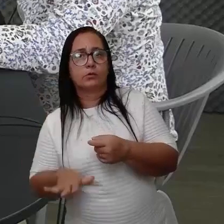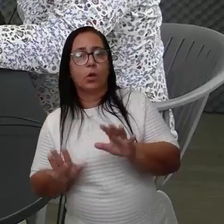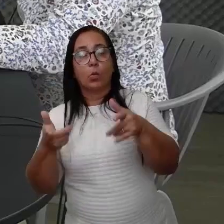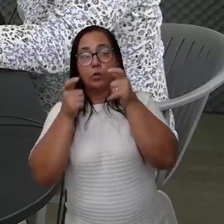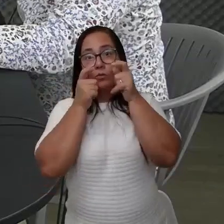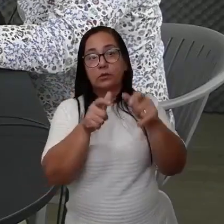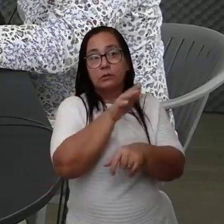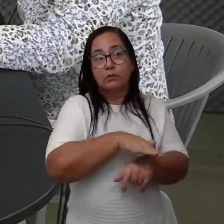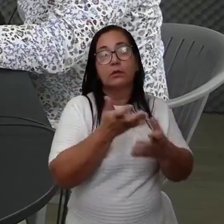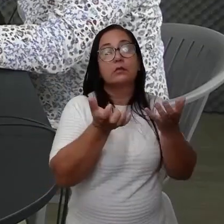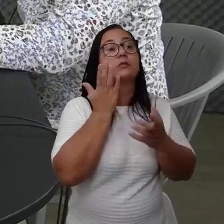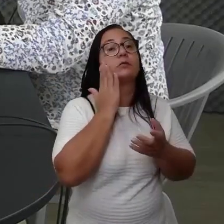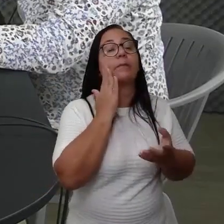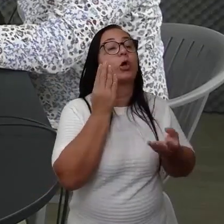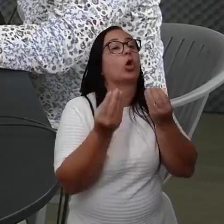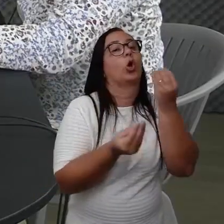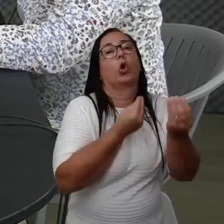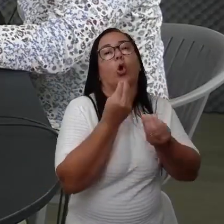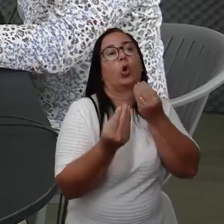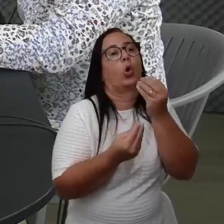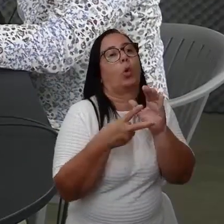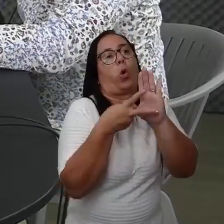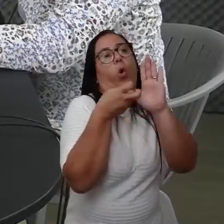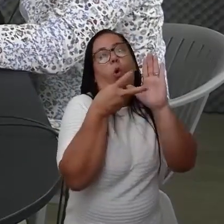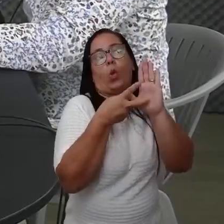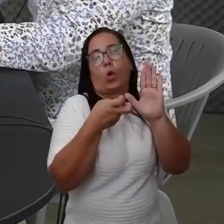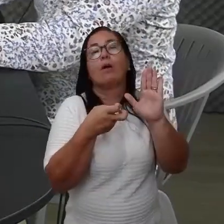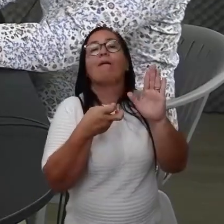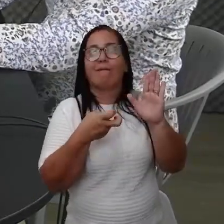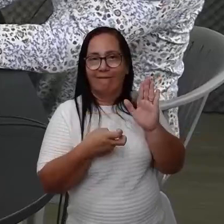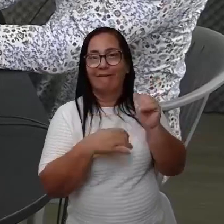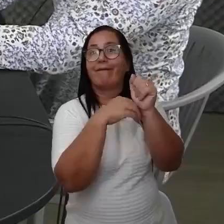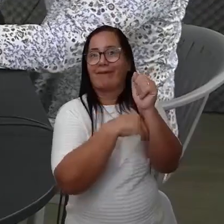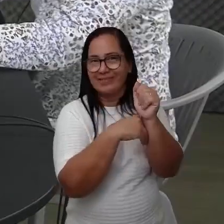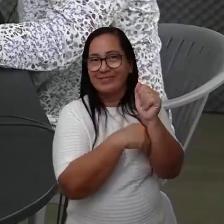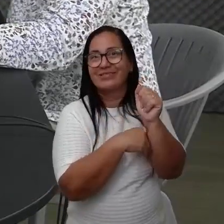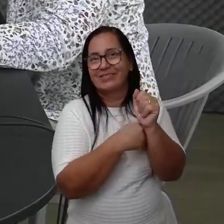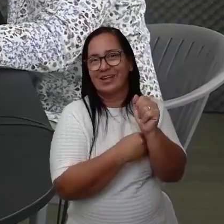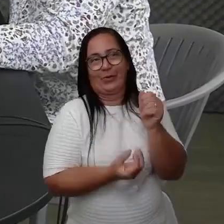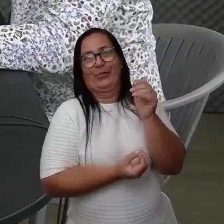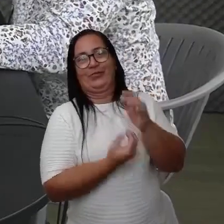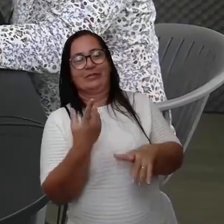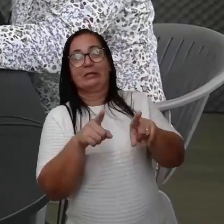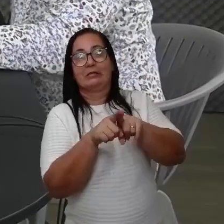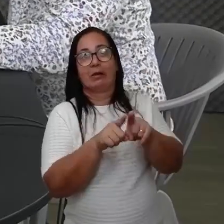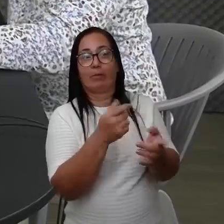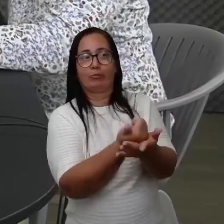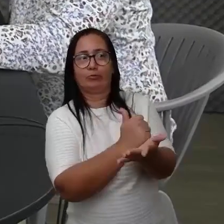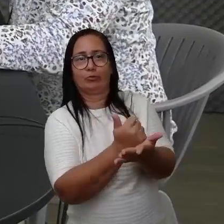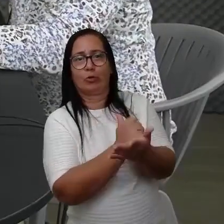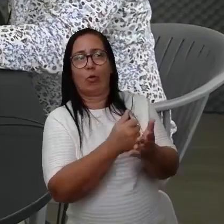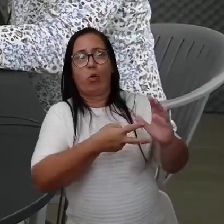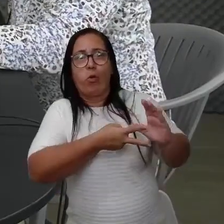crianças. Elas queriam saber como hackear a senha da internet. Queriam fazer os golpes. Era. Para o Free Fire, etc. Então,